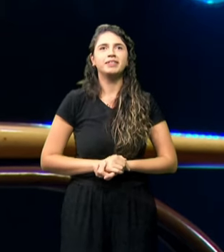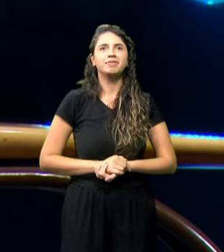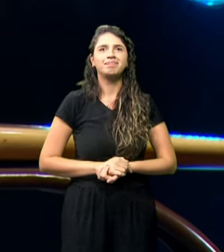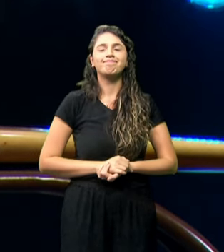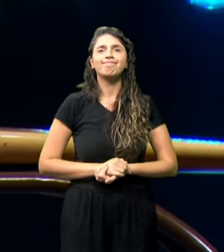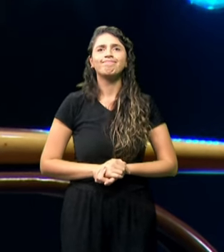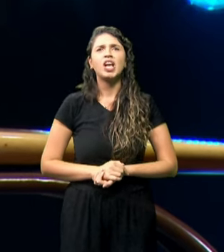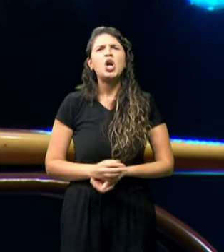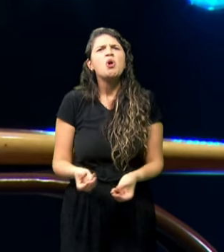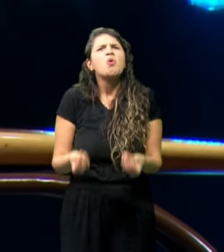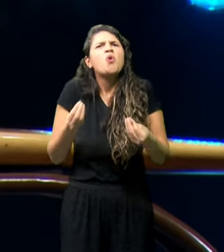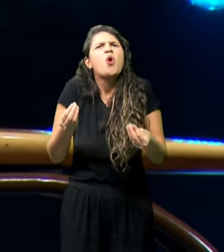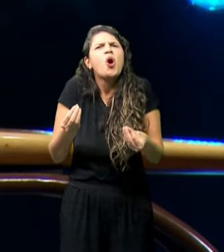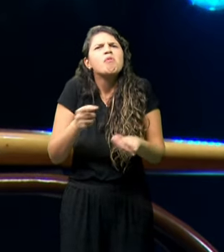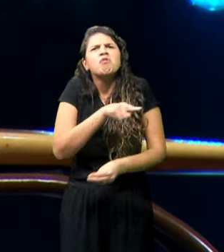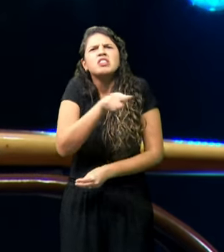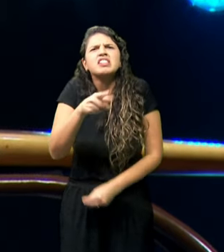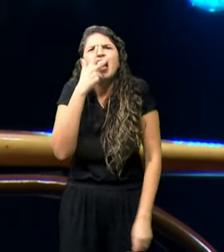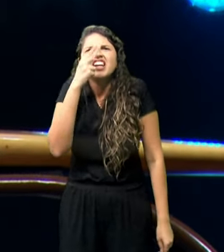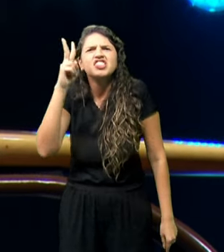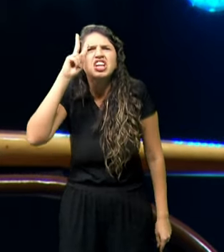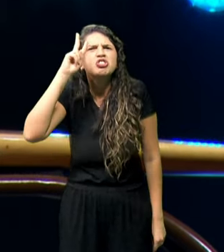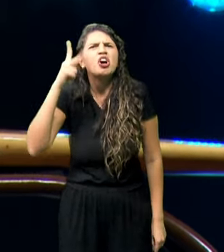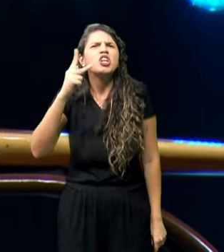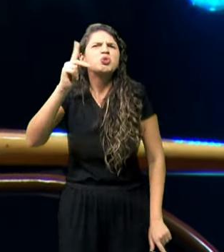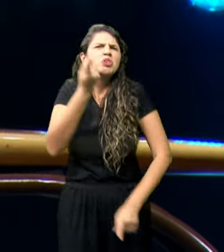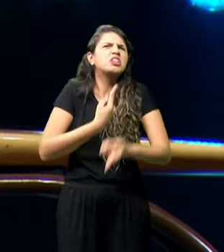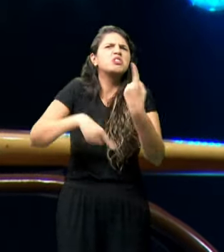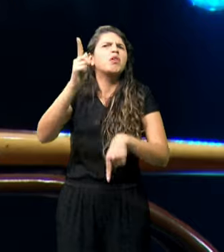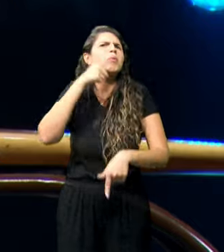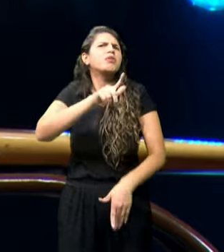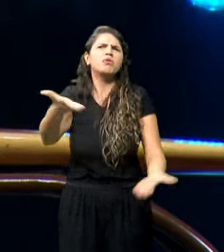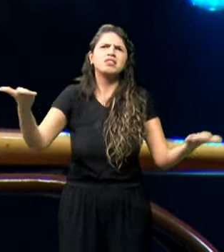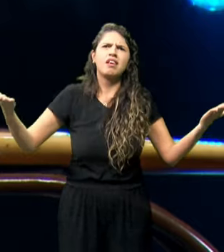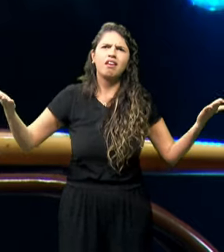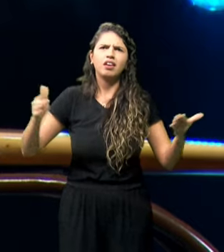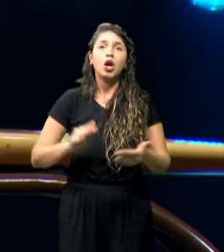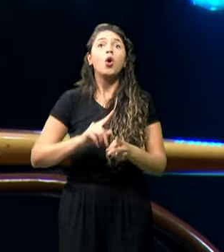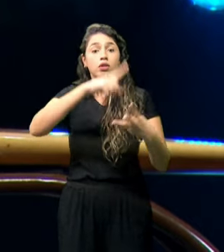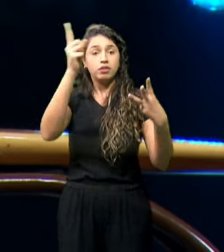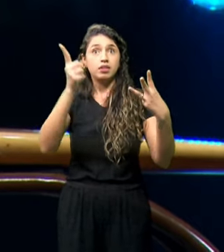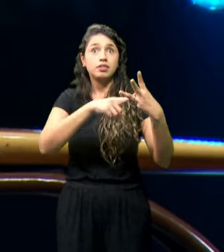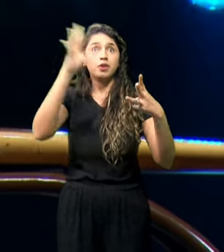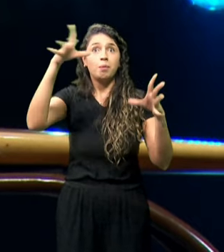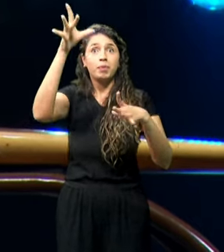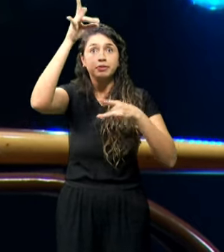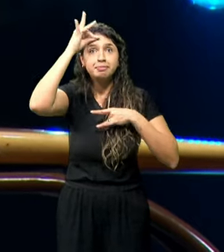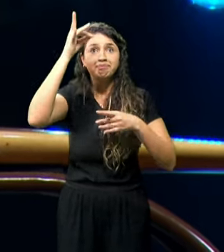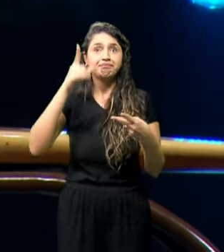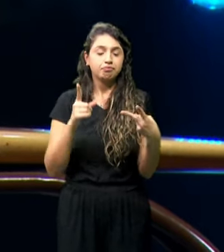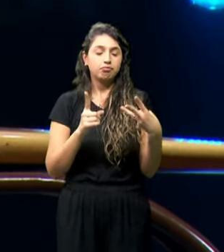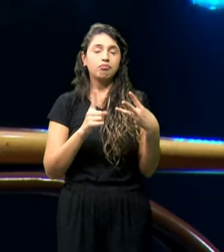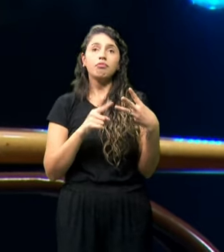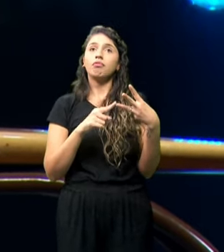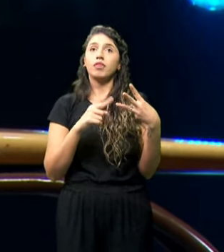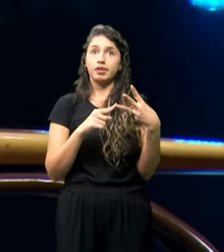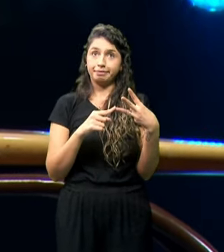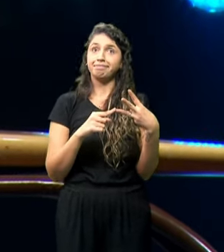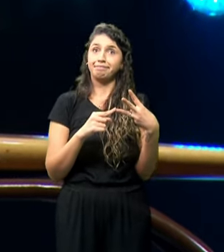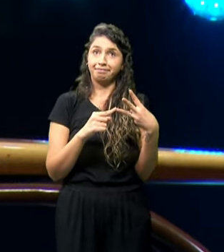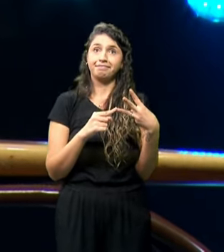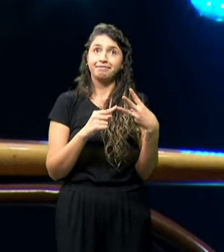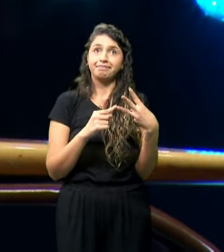Como é que você não pode romper a sua história? Vou trazer um terceiro personagem. Está na Bíblia. O que é que diziam para ele?